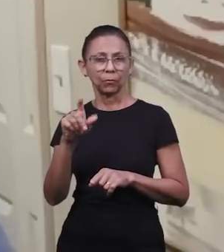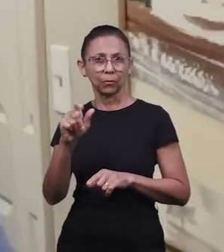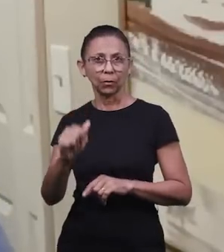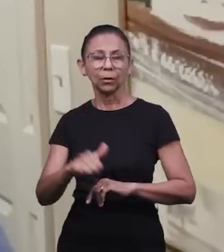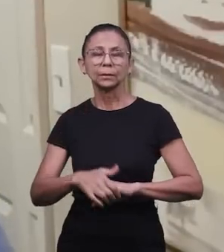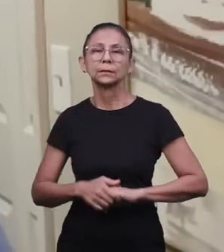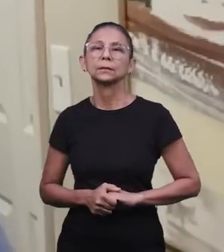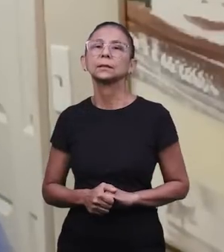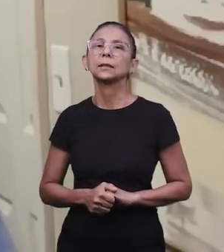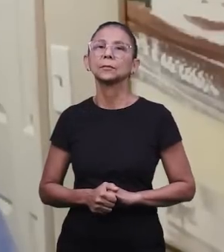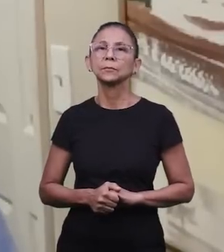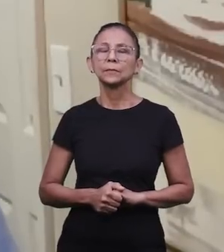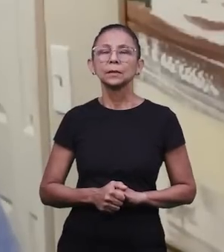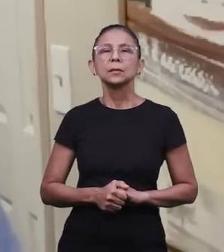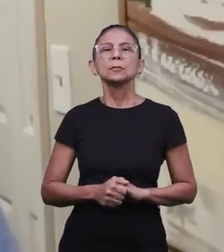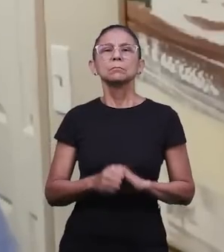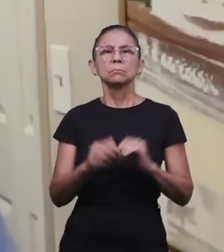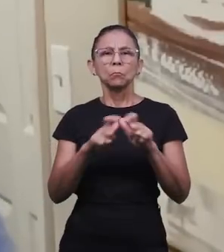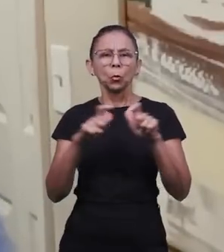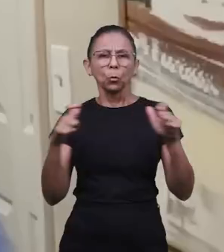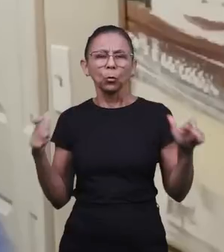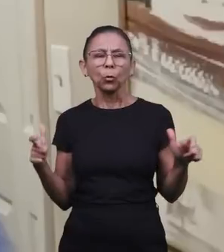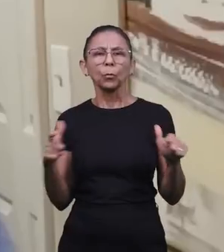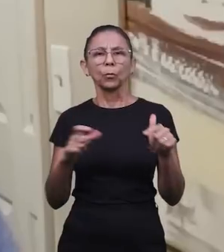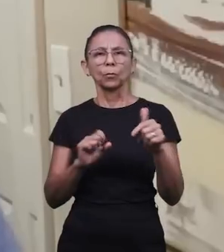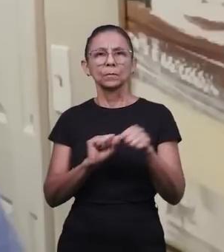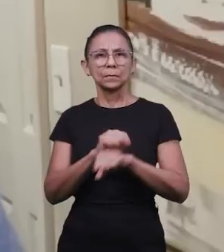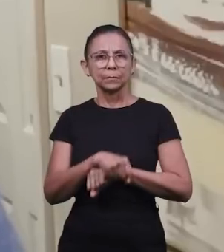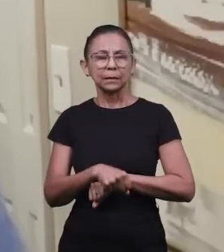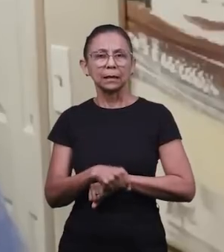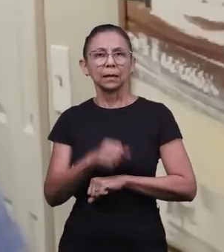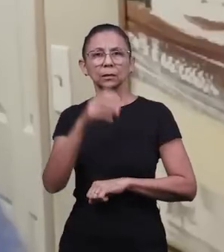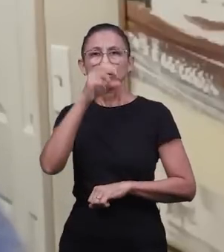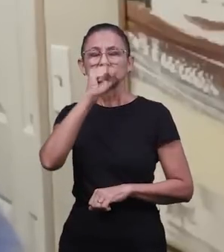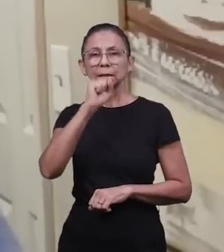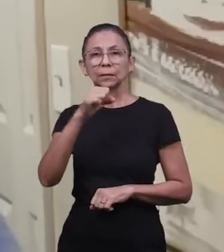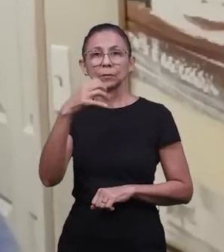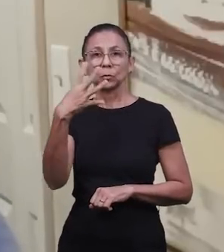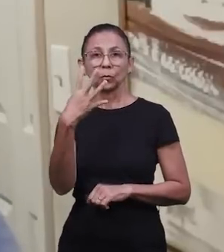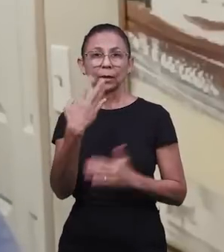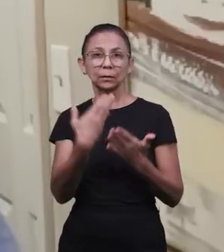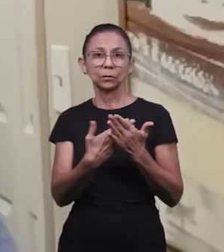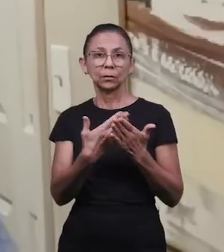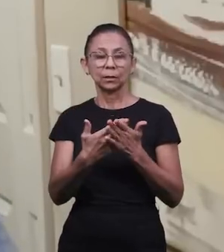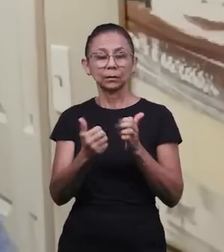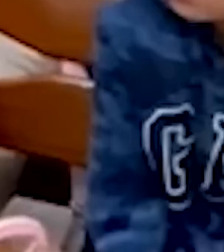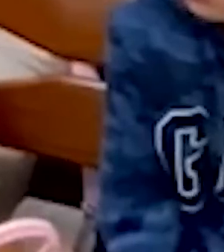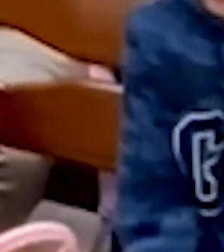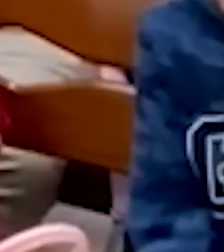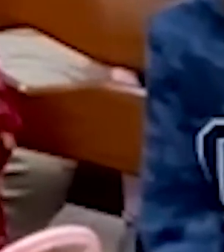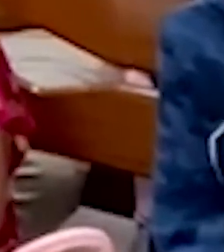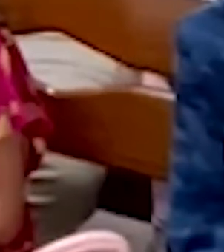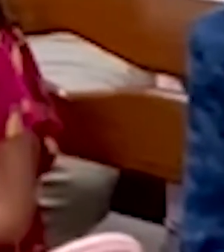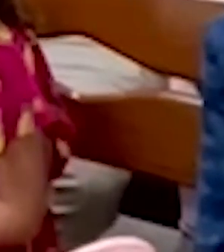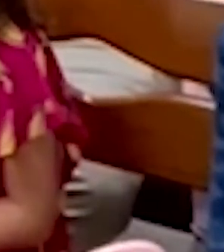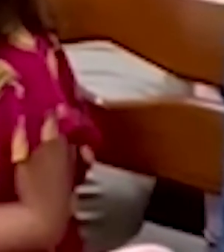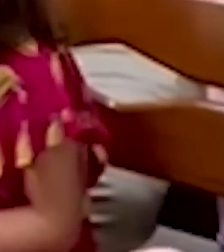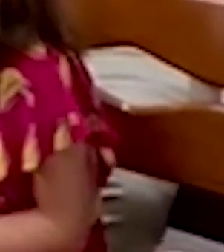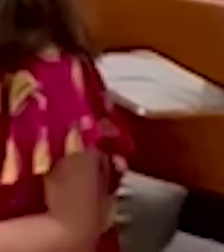Pompano Beach e Hallandale participaram de um mini-seminário no sábado, com 4 aulas para principiantes.